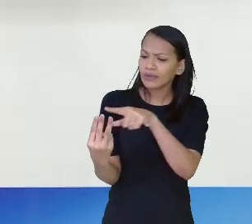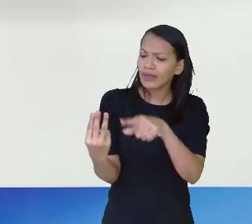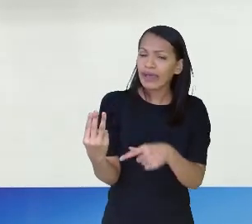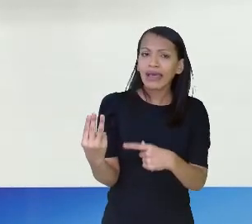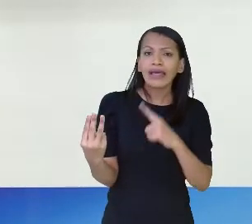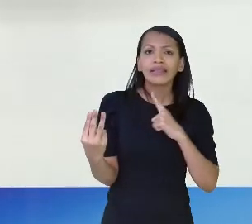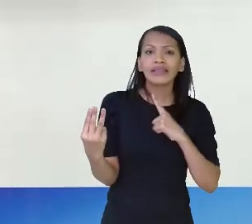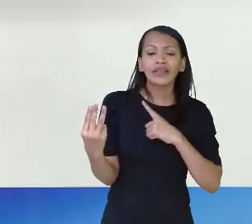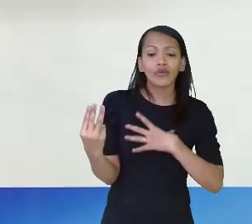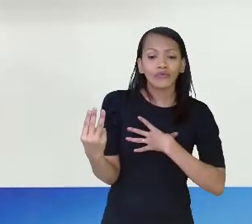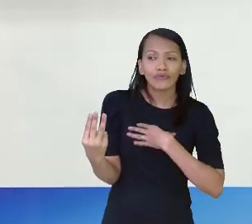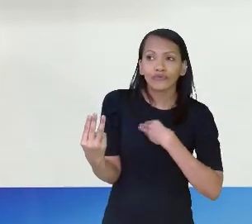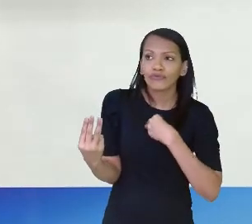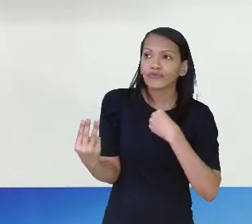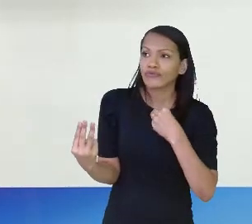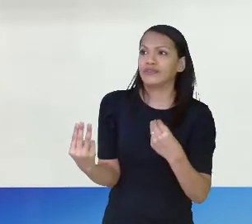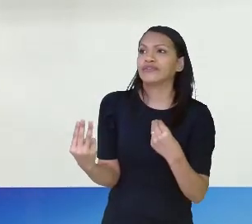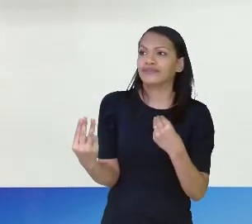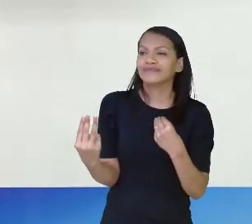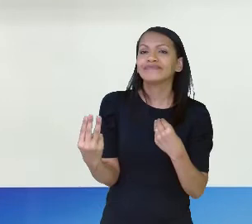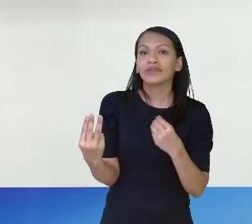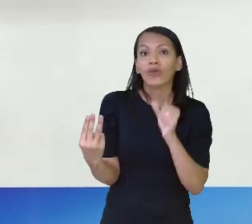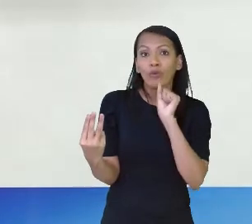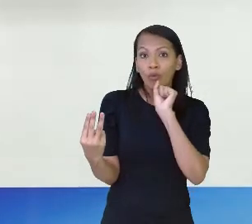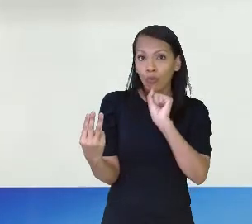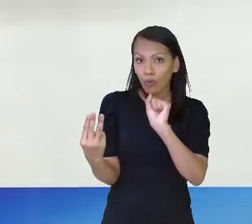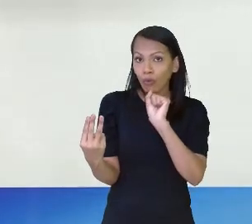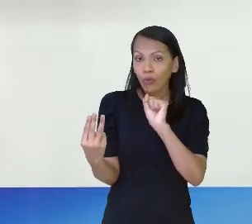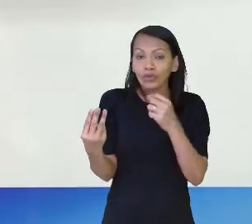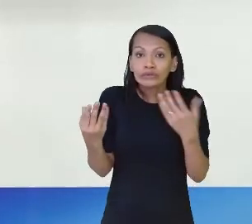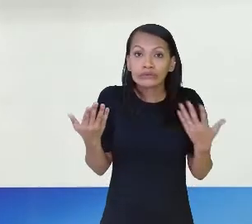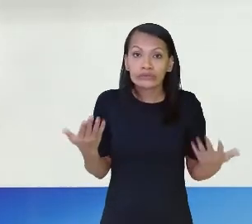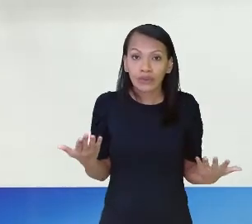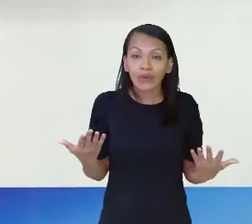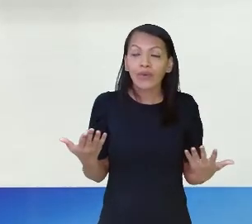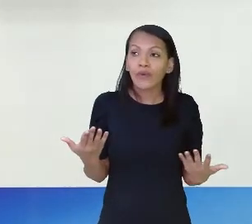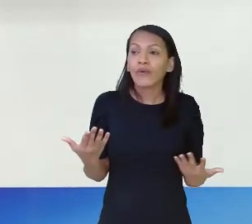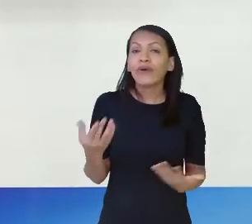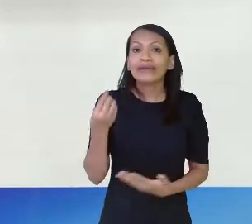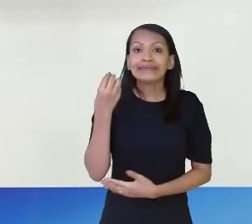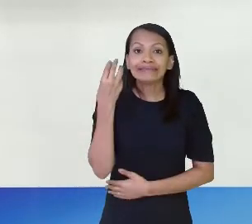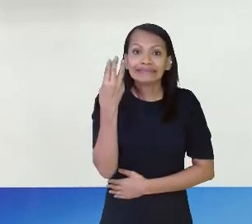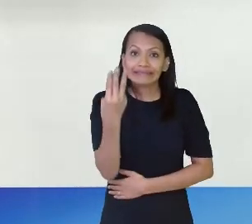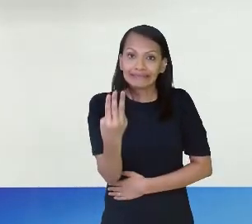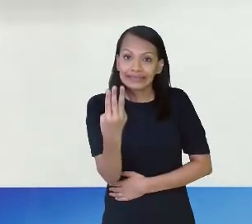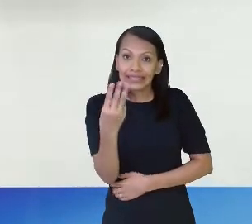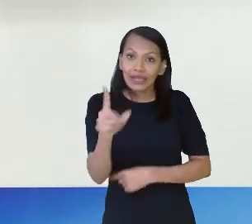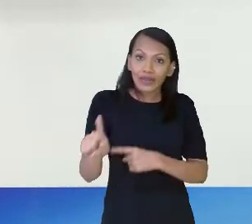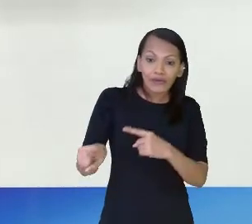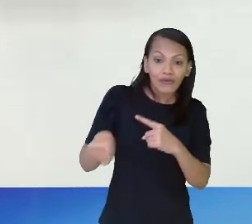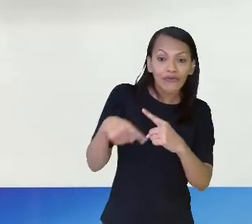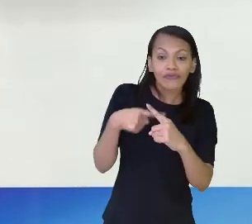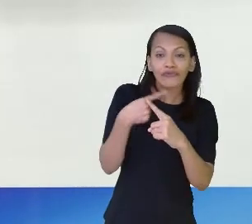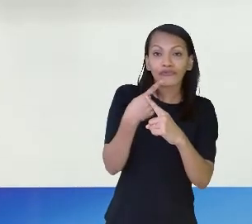Quantos filhotes existem no sítio? São 3 patas vezes os 8